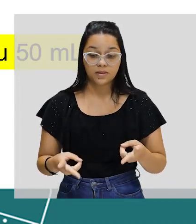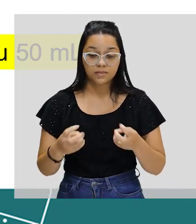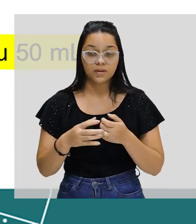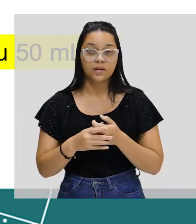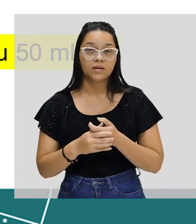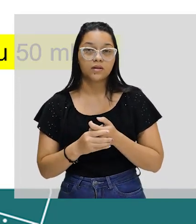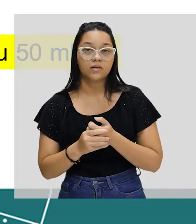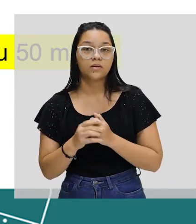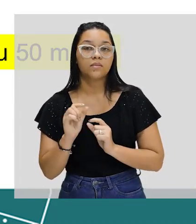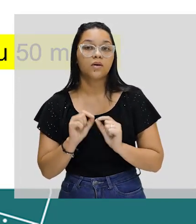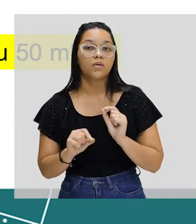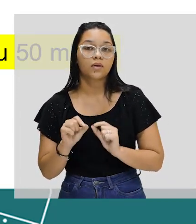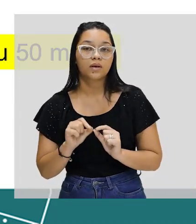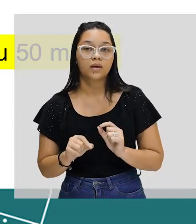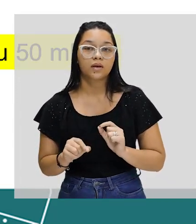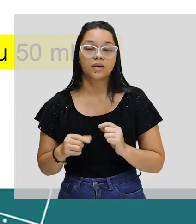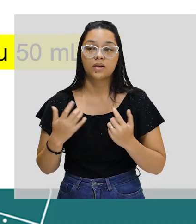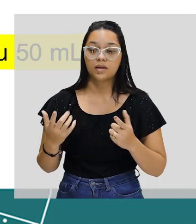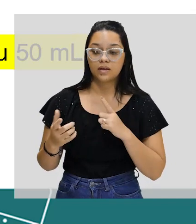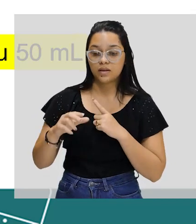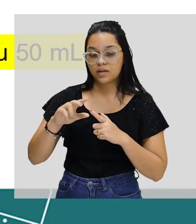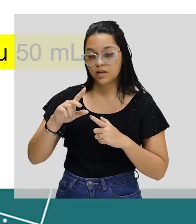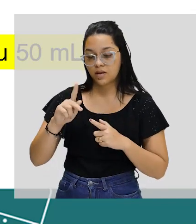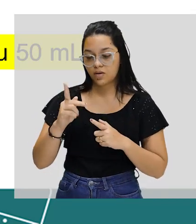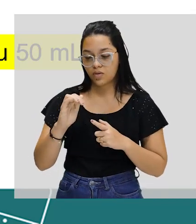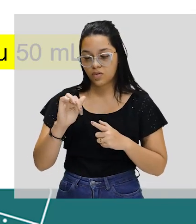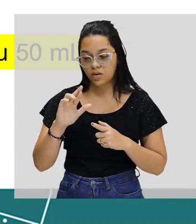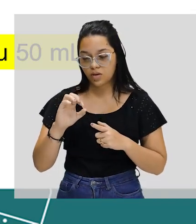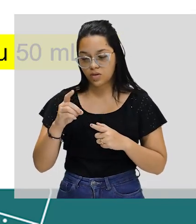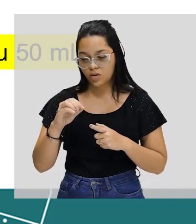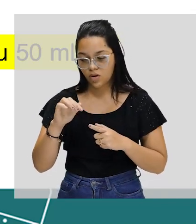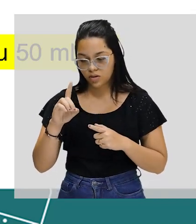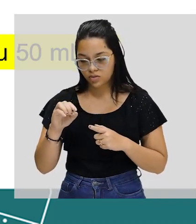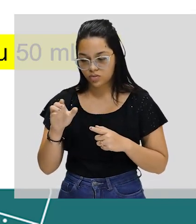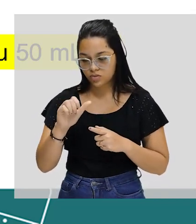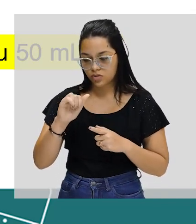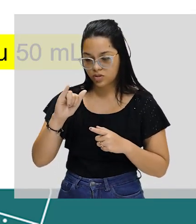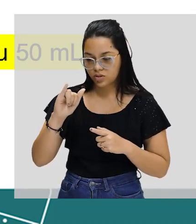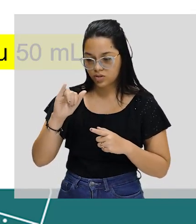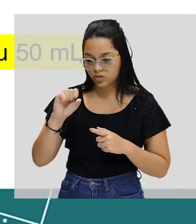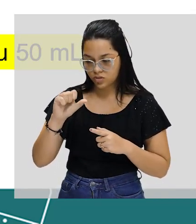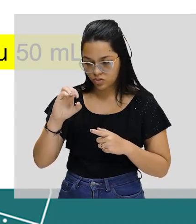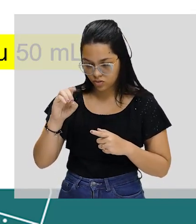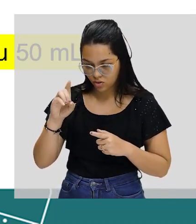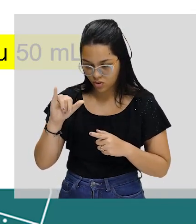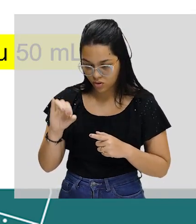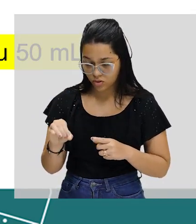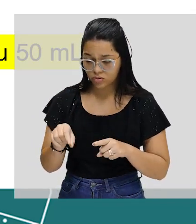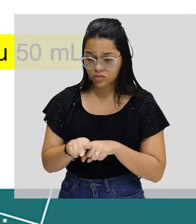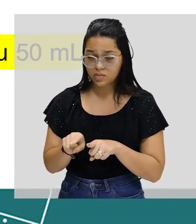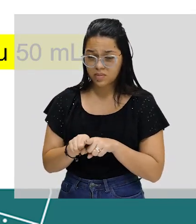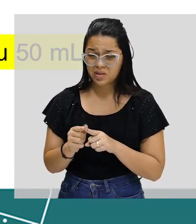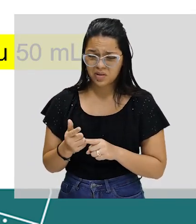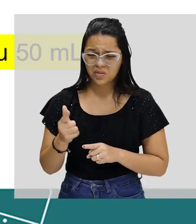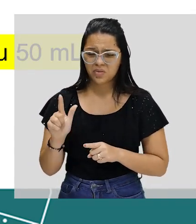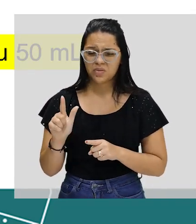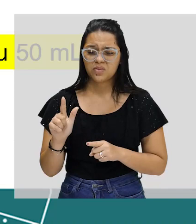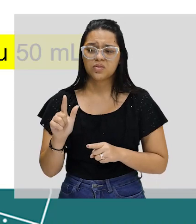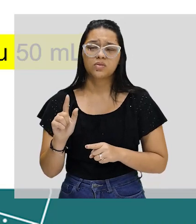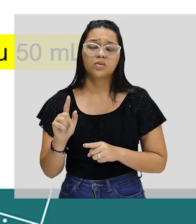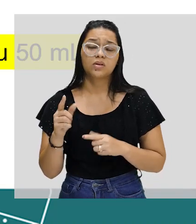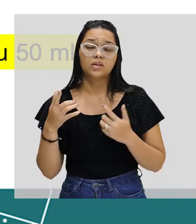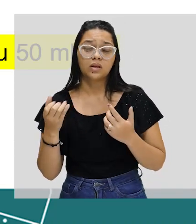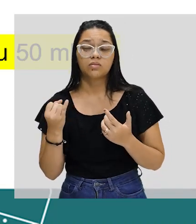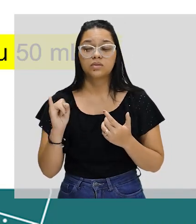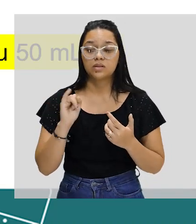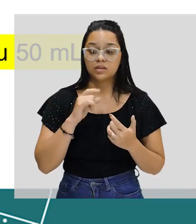a reação entre o hidróxido de sódio e o ácido clorídrico, é uma reação de 1 para 1. Então,